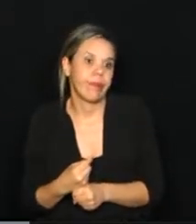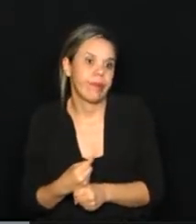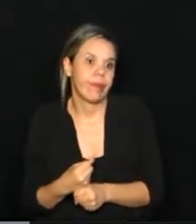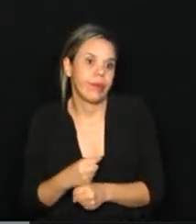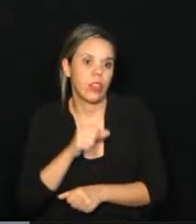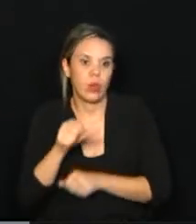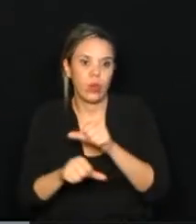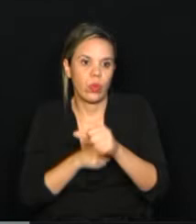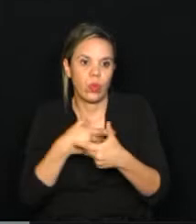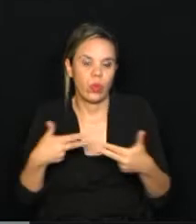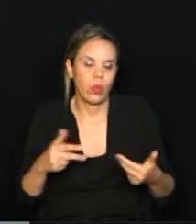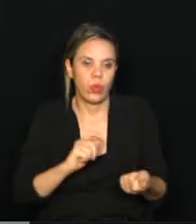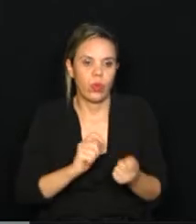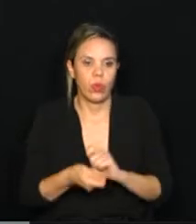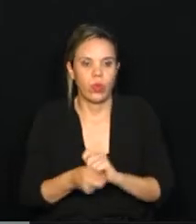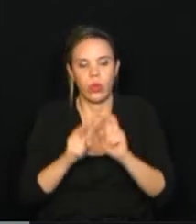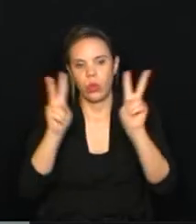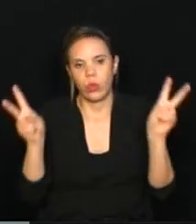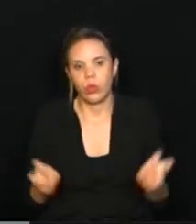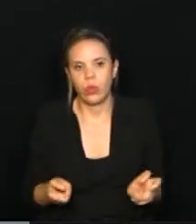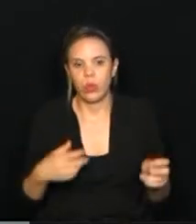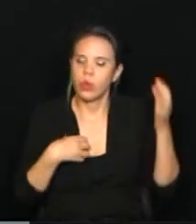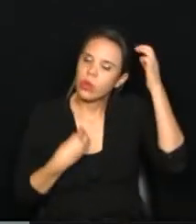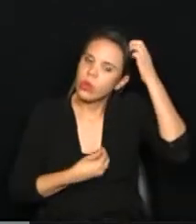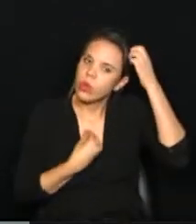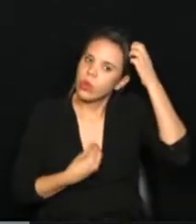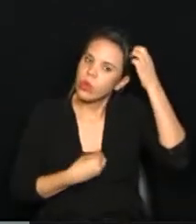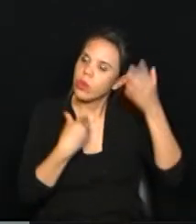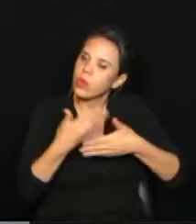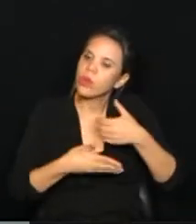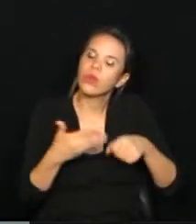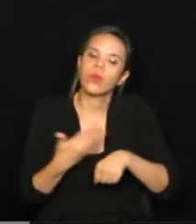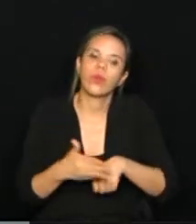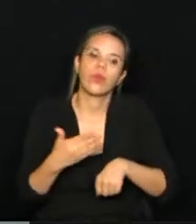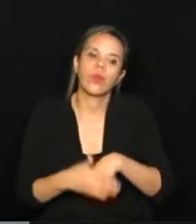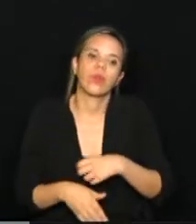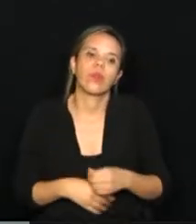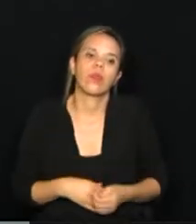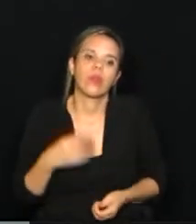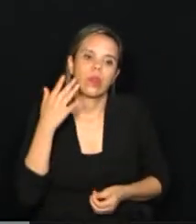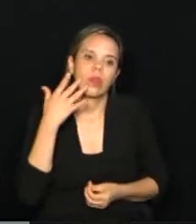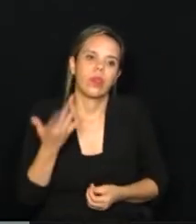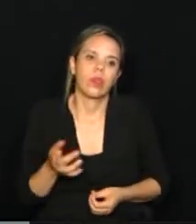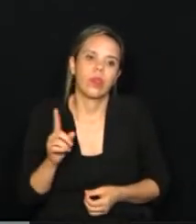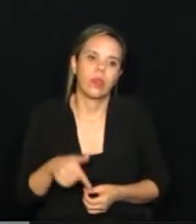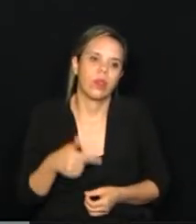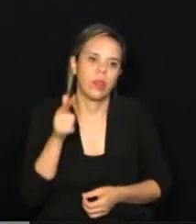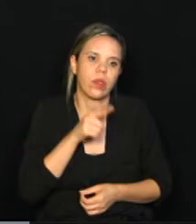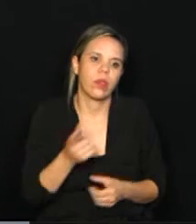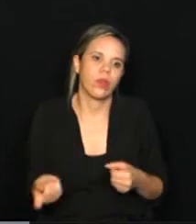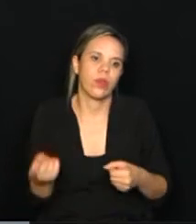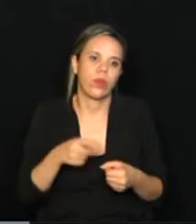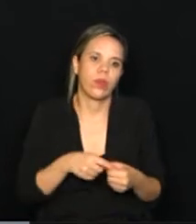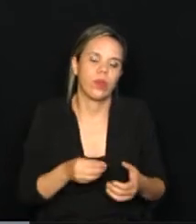mudar algumas coisas, né, em relação ao meu dia a dia, aos meus treinos. E acho que com isso eu consegui